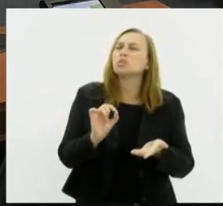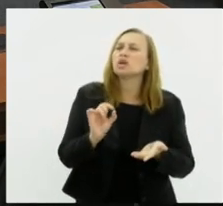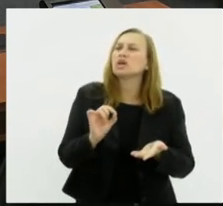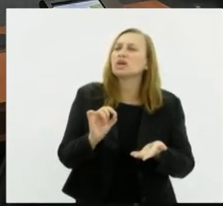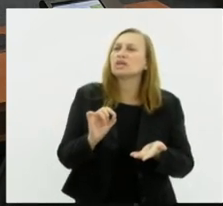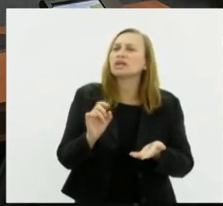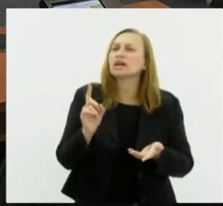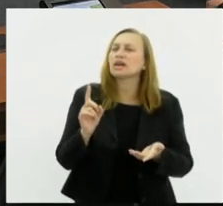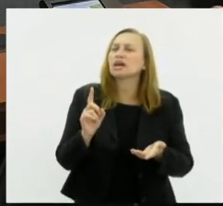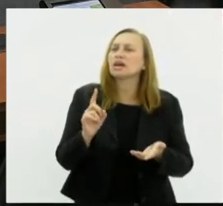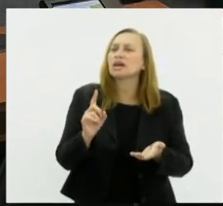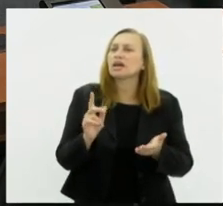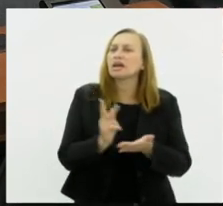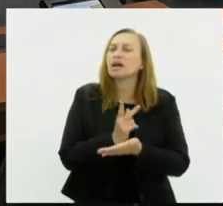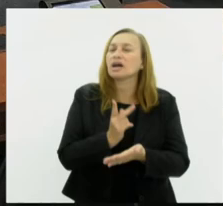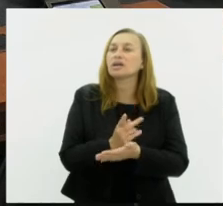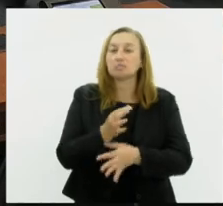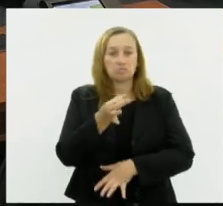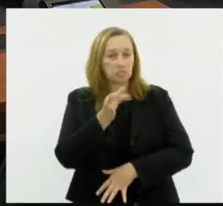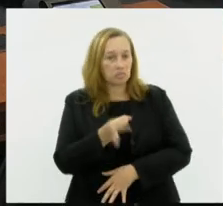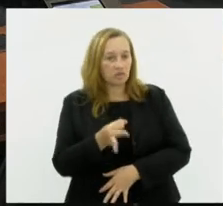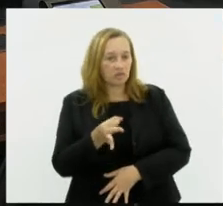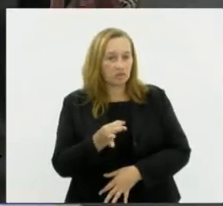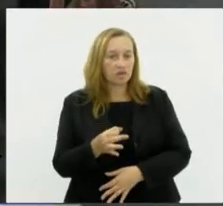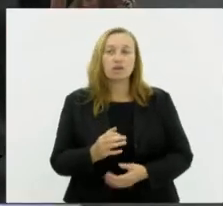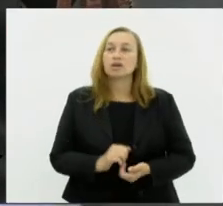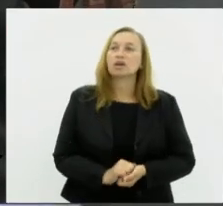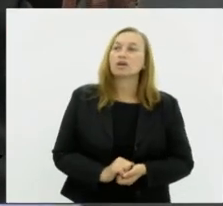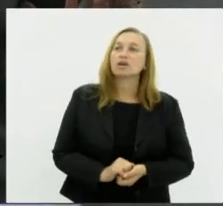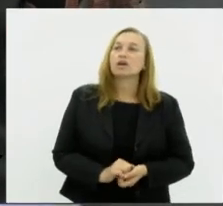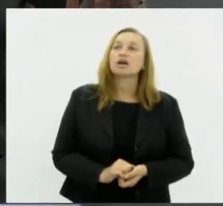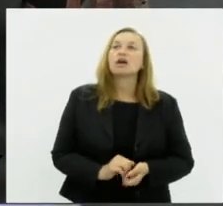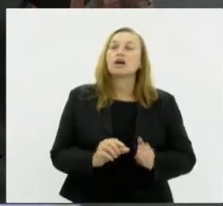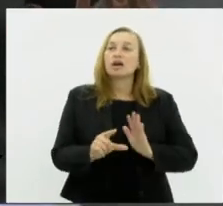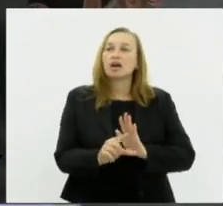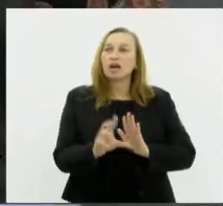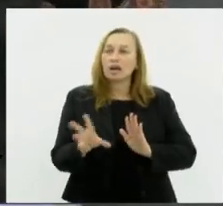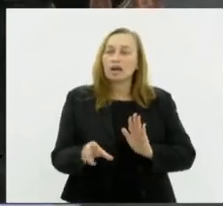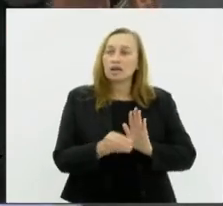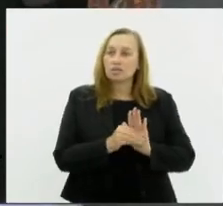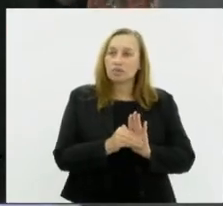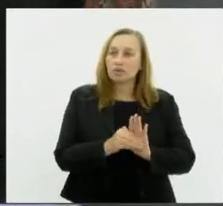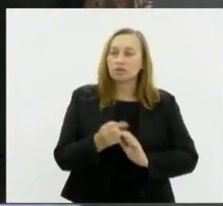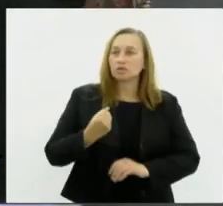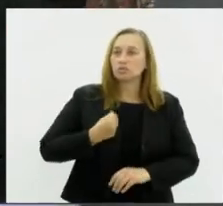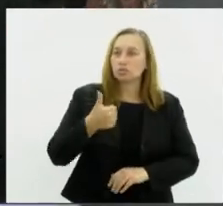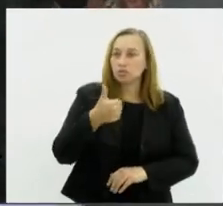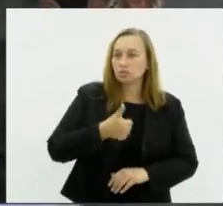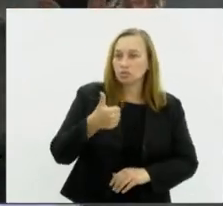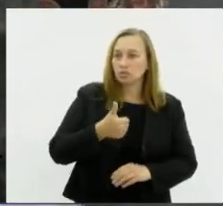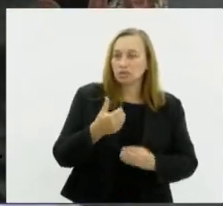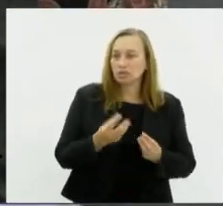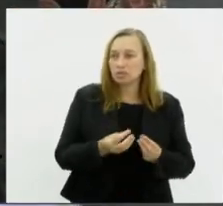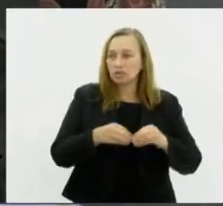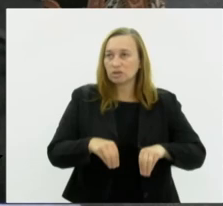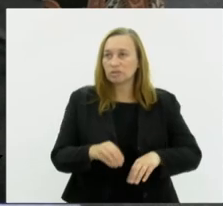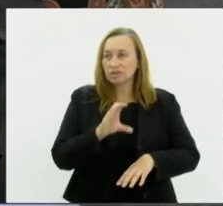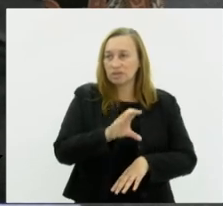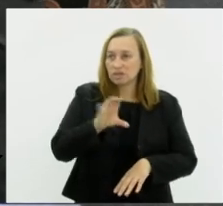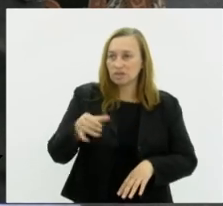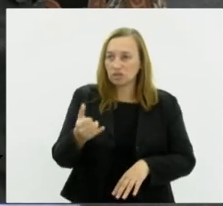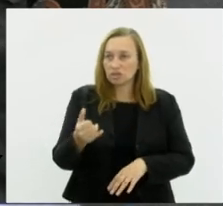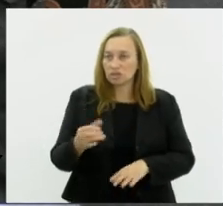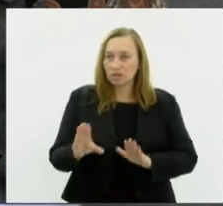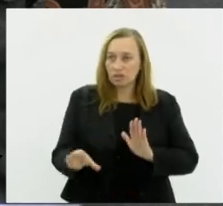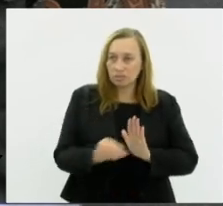contemplado? Perfeitamente. A emenda aditiva número 1 está prejudicada pela emenda da CCJ. Por